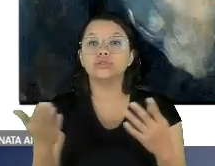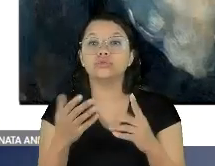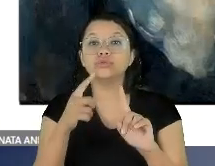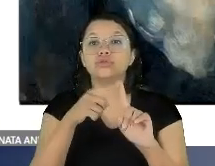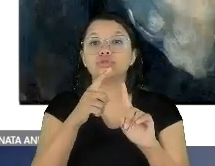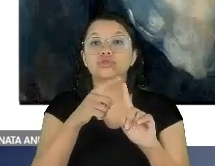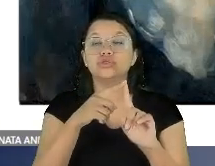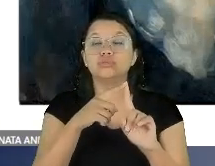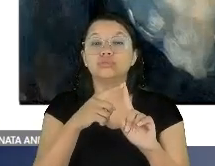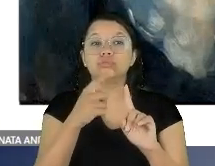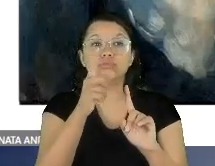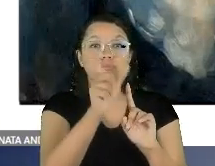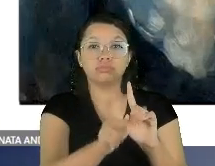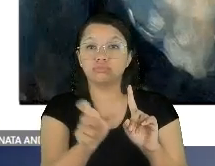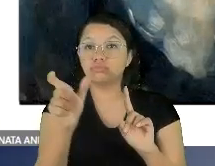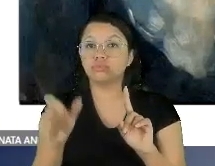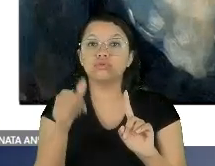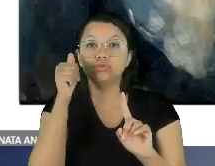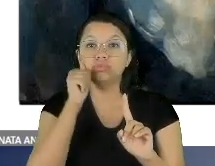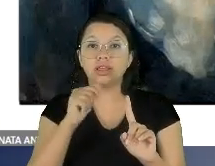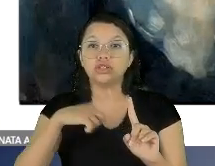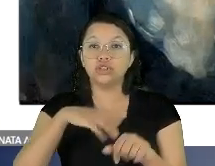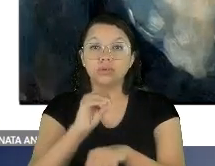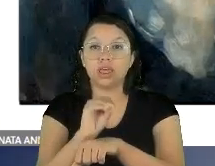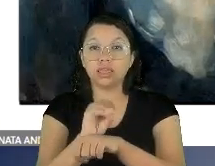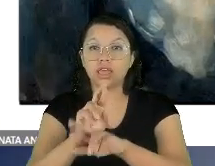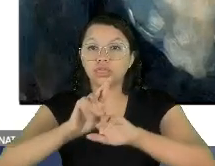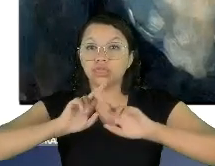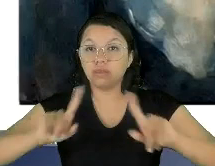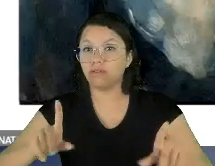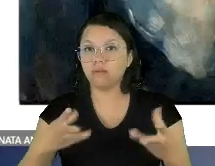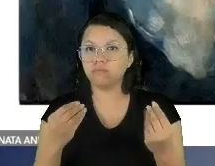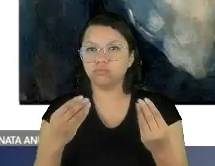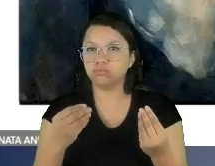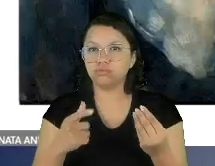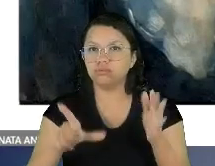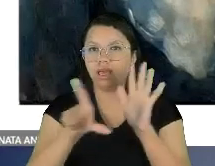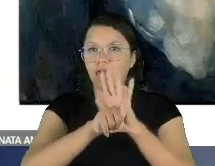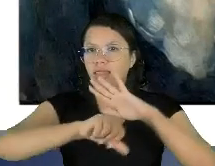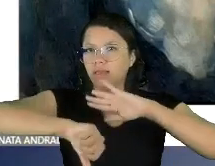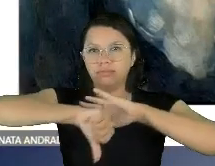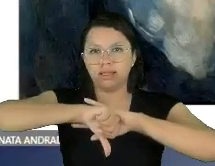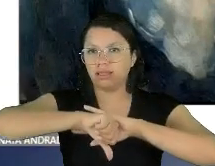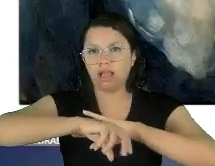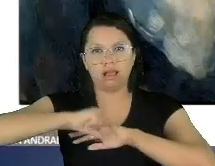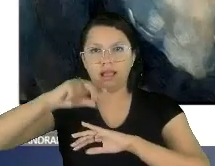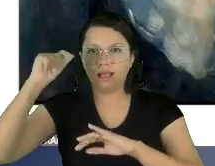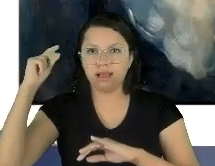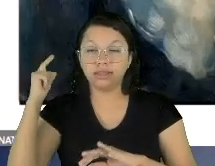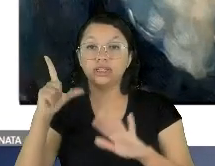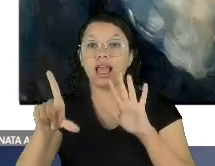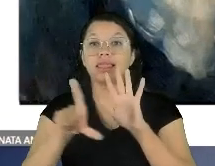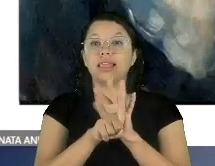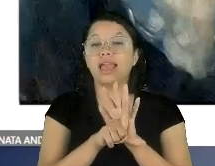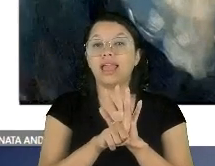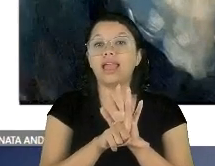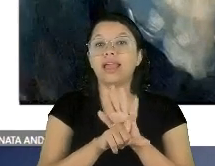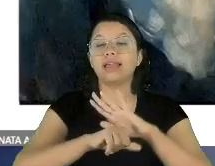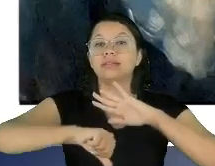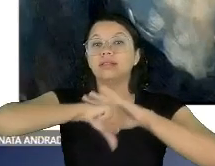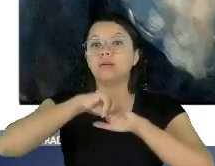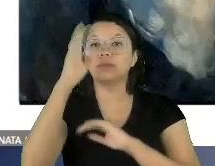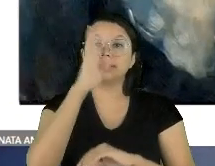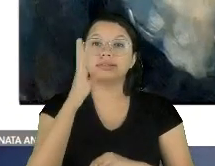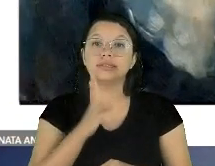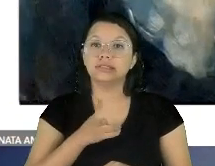de mulheres, tinham um tratamento totalmente diferenciado da lei penal antigamente. A lei criminal